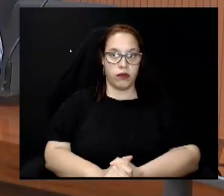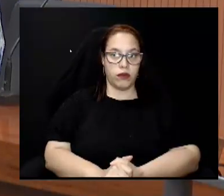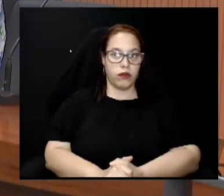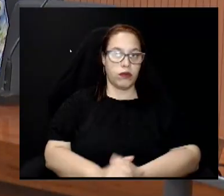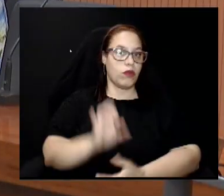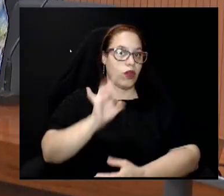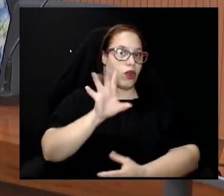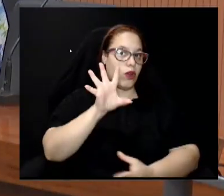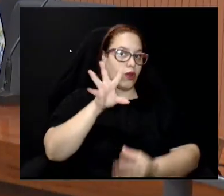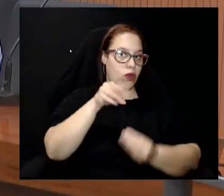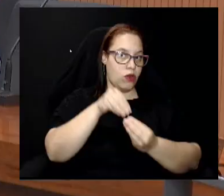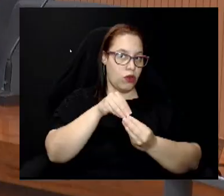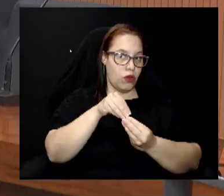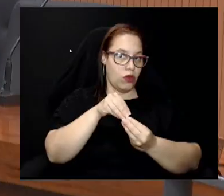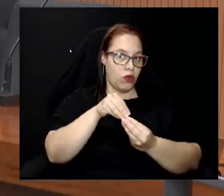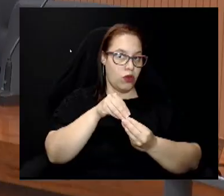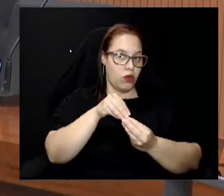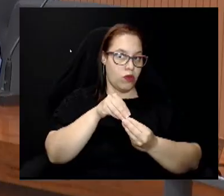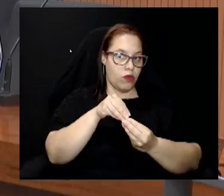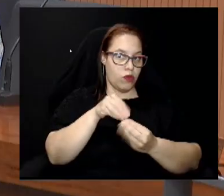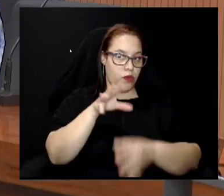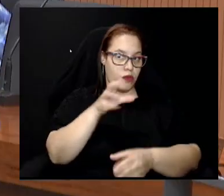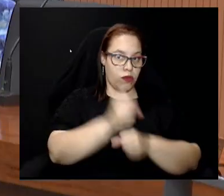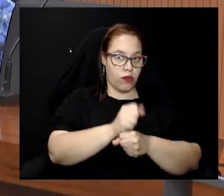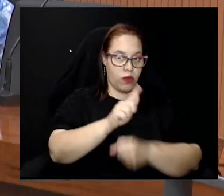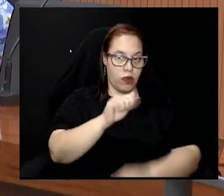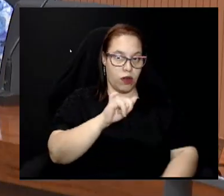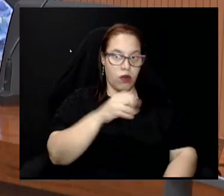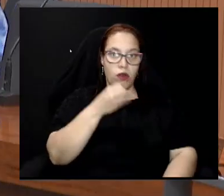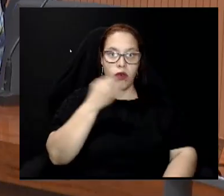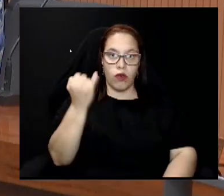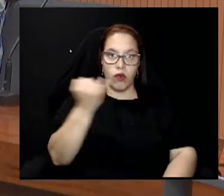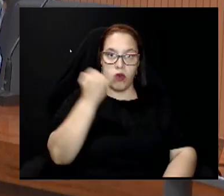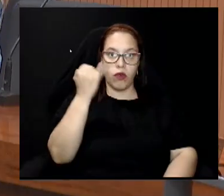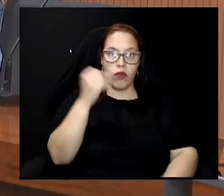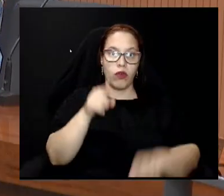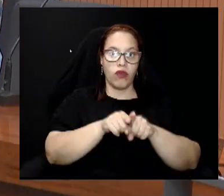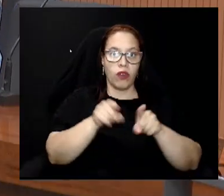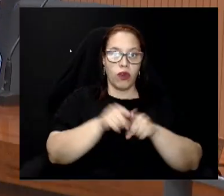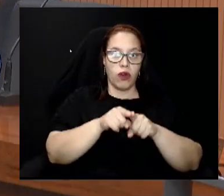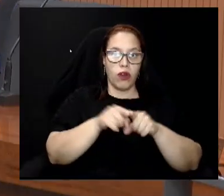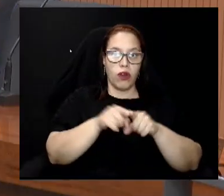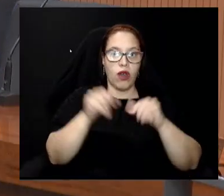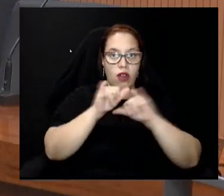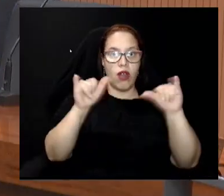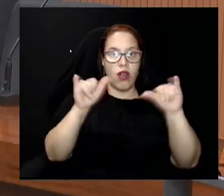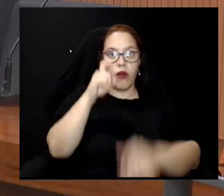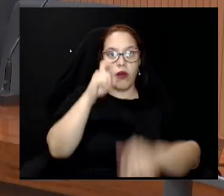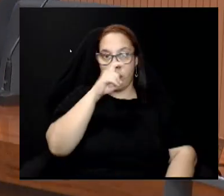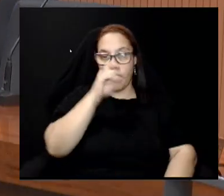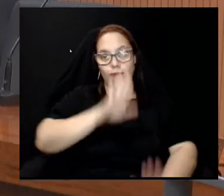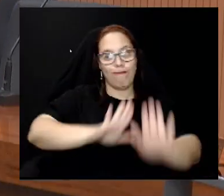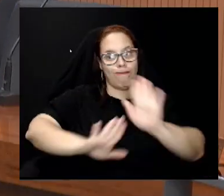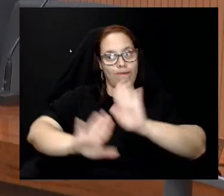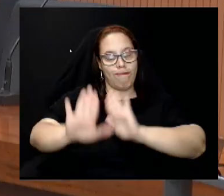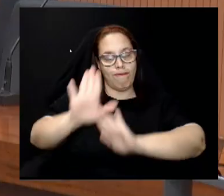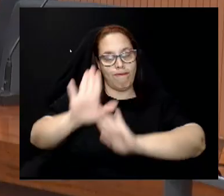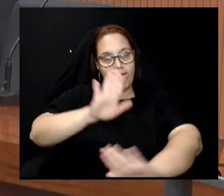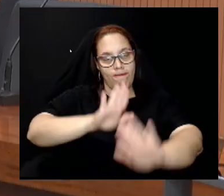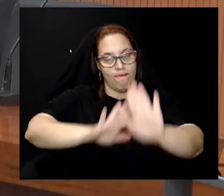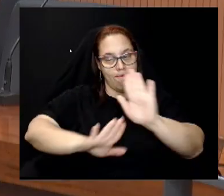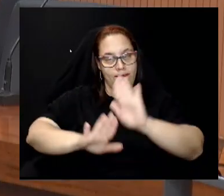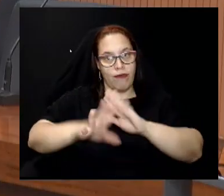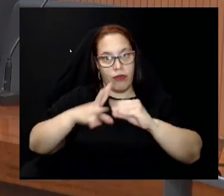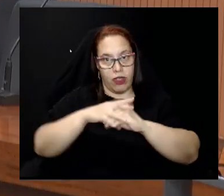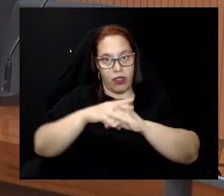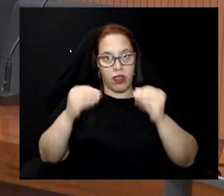Gi, essa fala da doutora Gi é muito importante, porque tem também muita fake news, e a gente tem que tomar muito cuidado com isso. Tem cura do câncer, passou